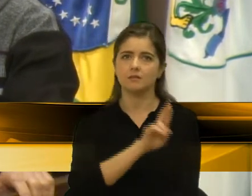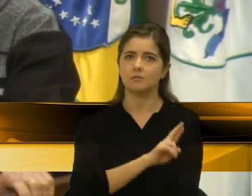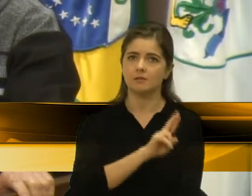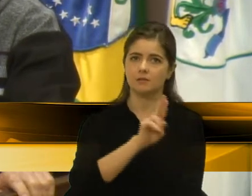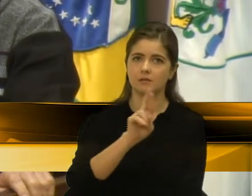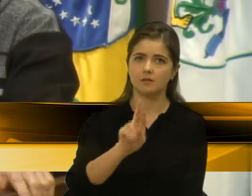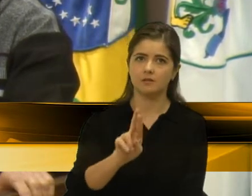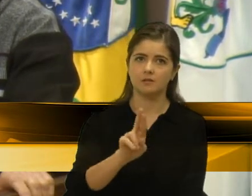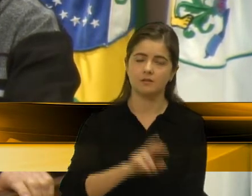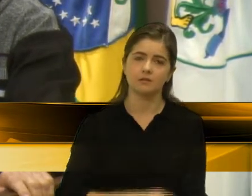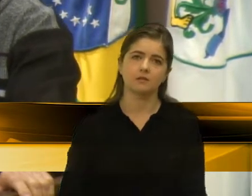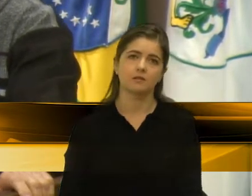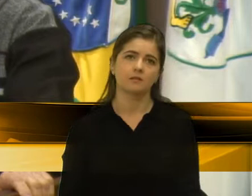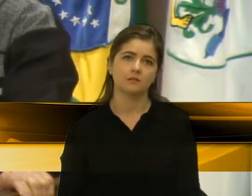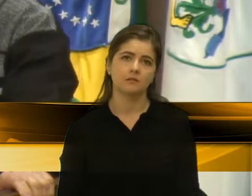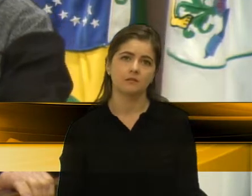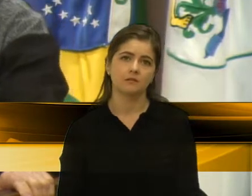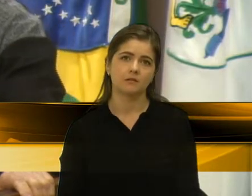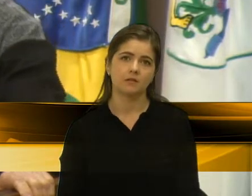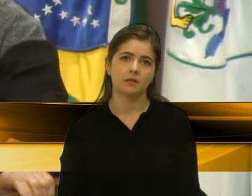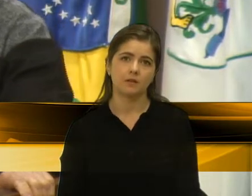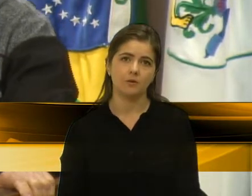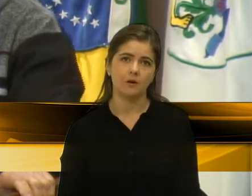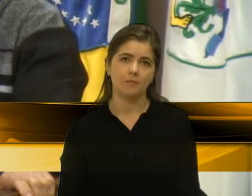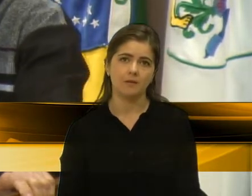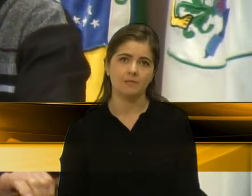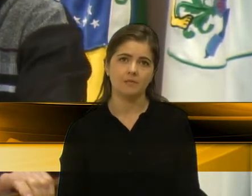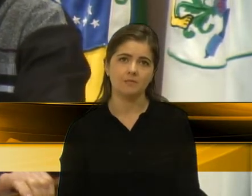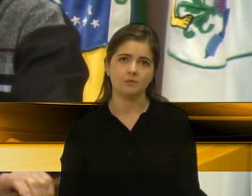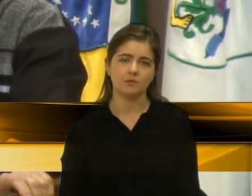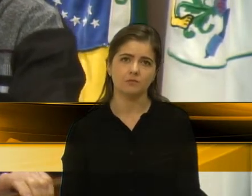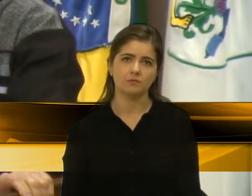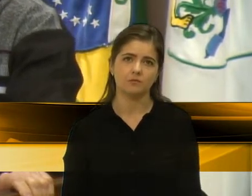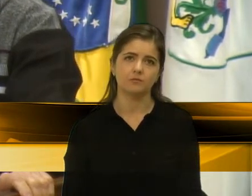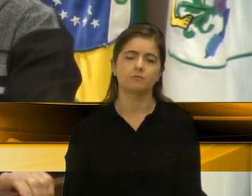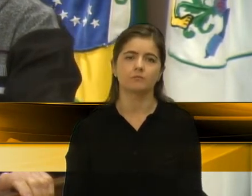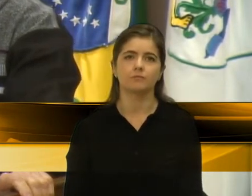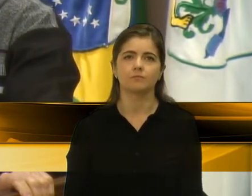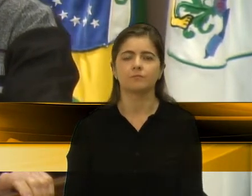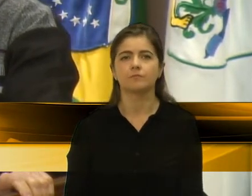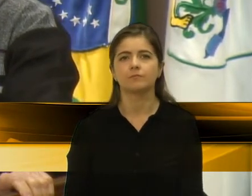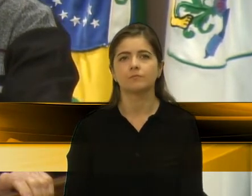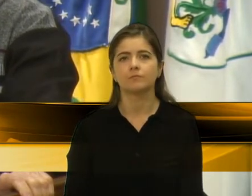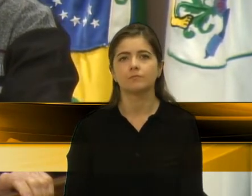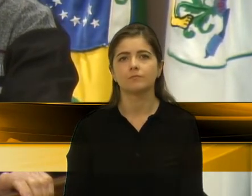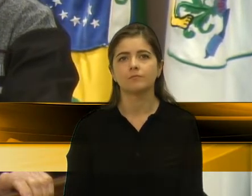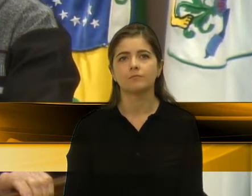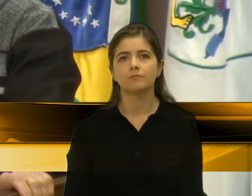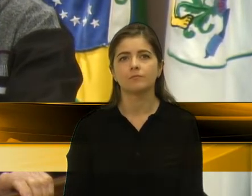ações de moradores da UAB, né, que estão aqui presentes para ouvir também o que cada vereador tem para dizer